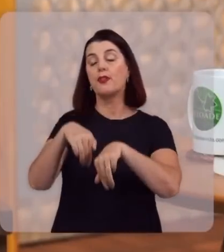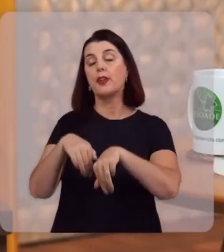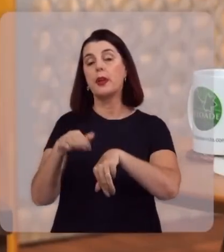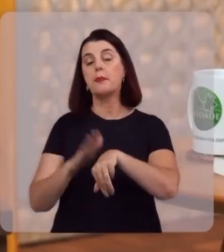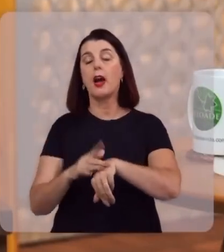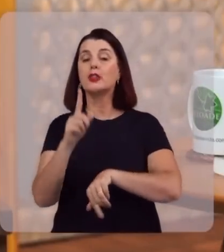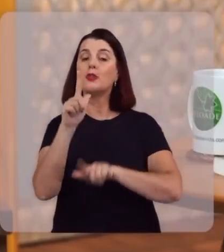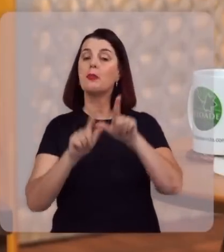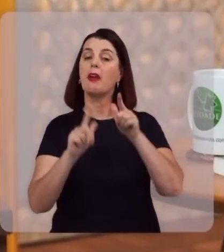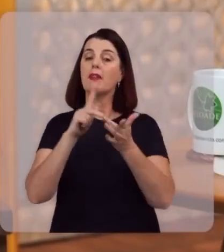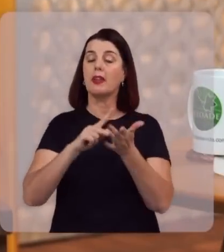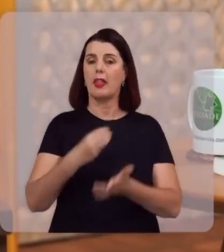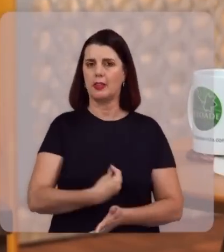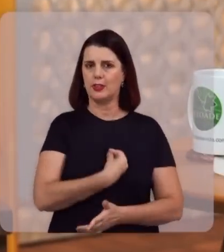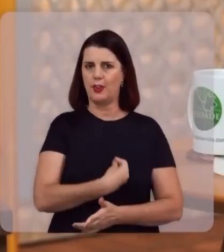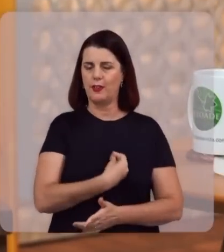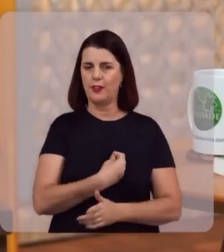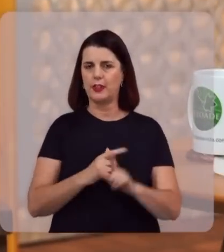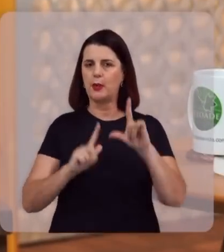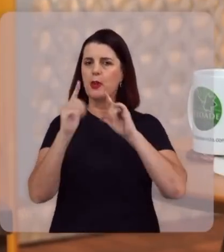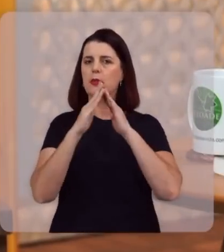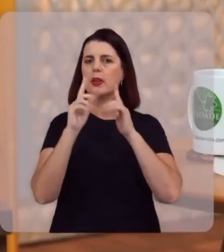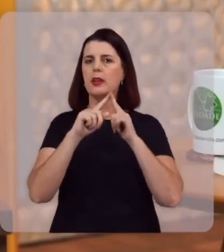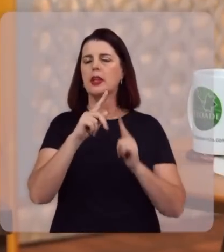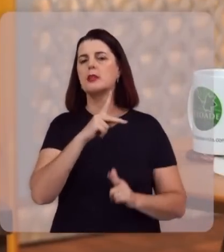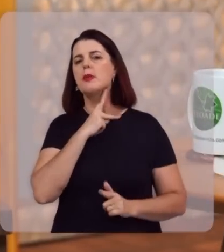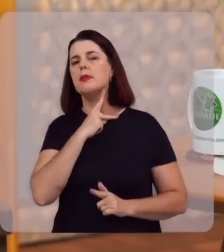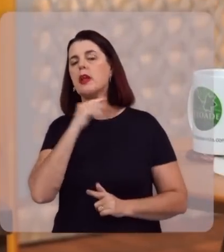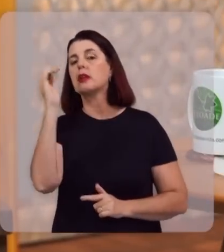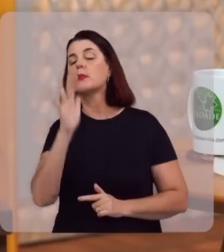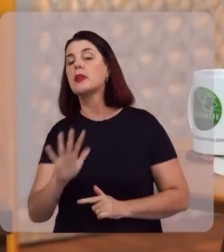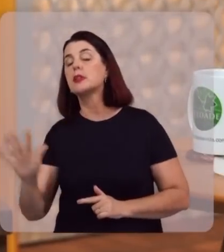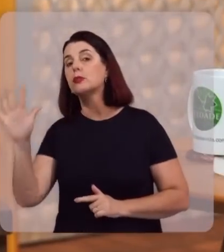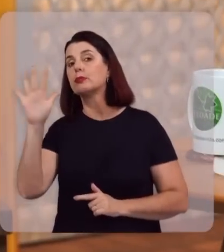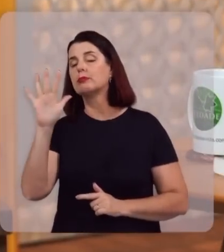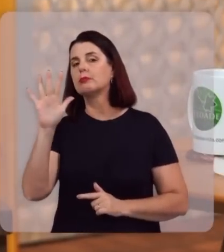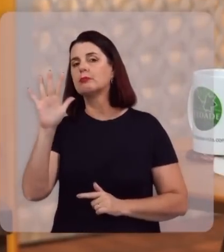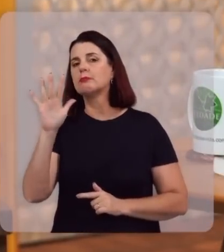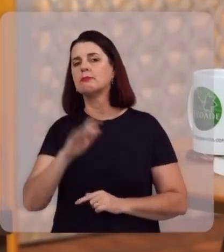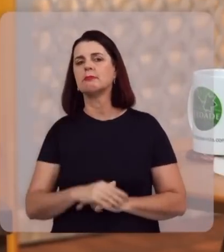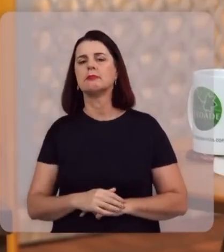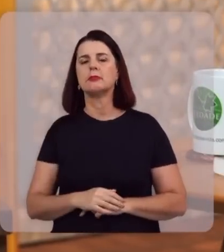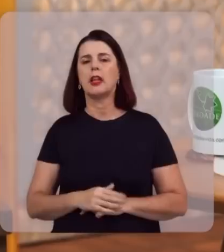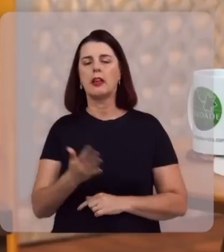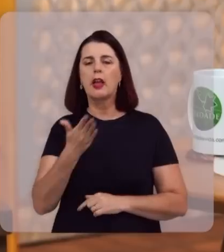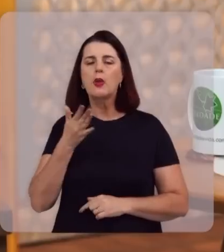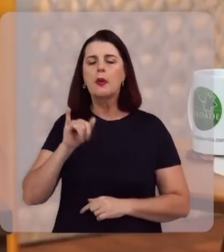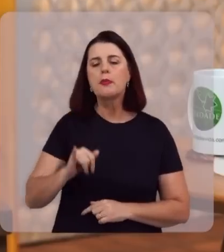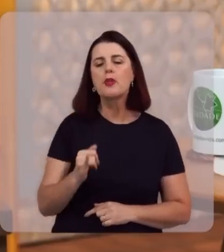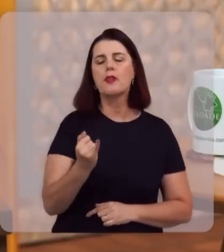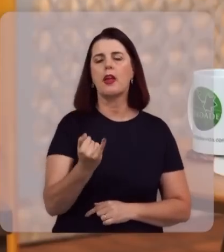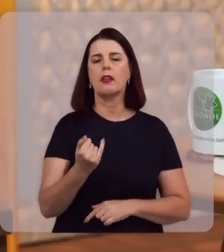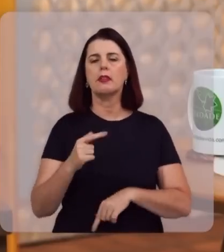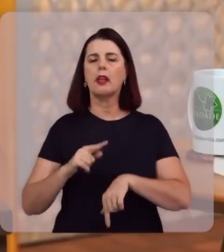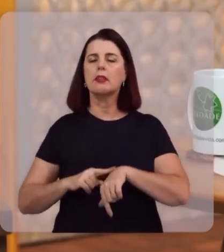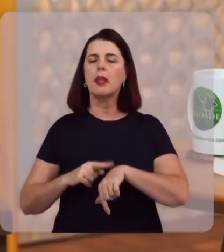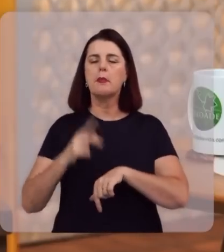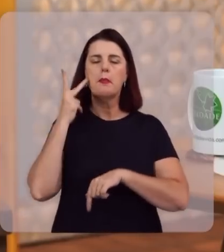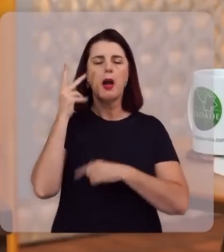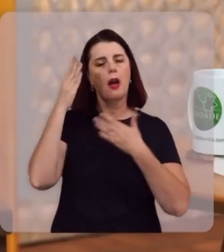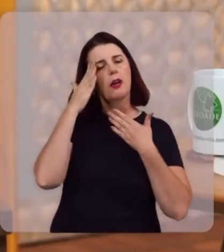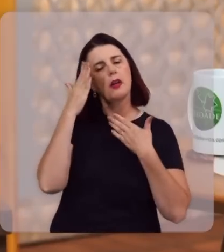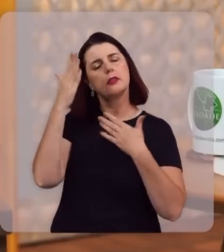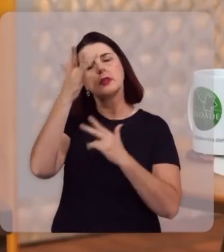Chegamos ao final de mais um Verdade e Vida, programa da Igreja Presbiteriana do Brasil. Queria aproveitar esse tempo